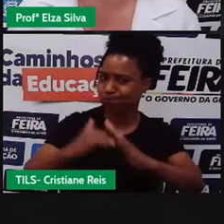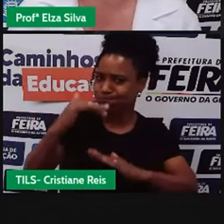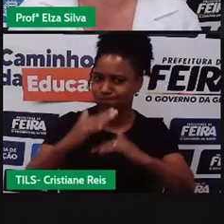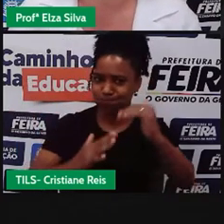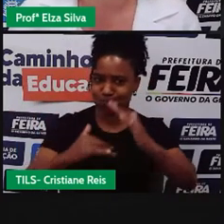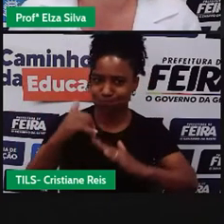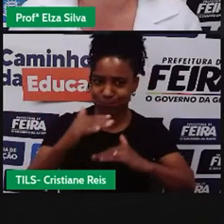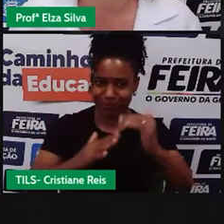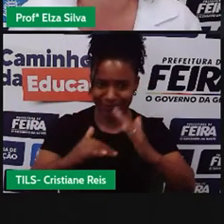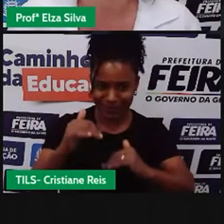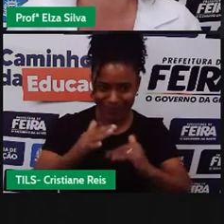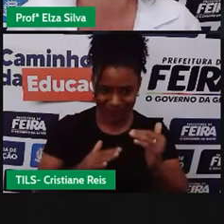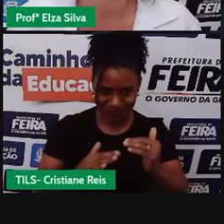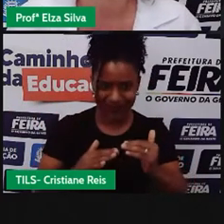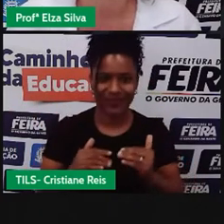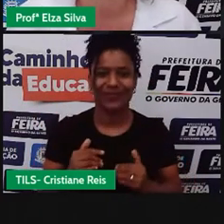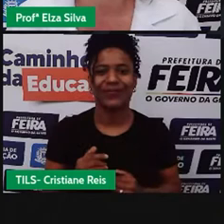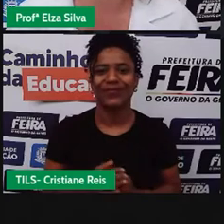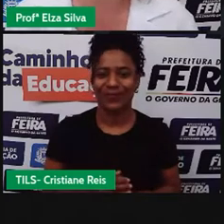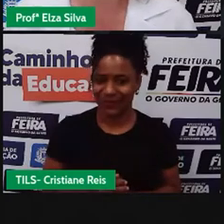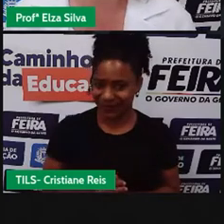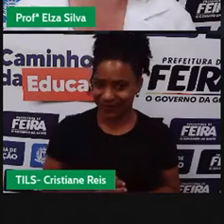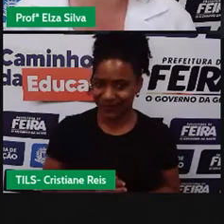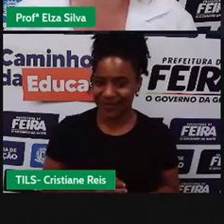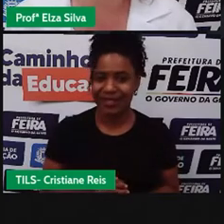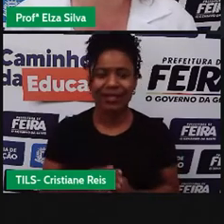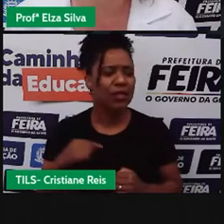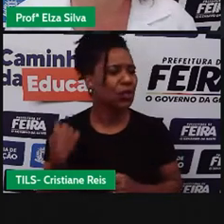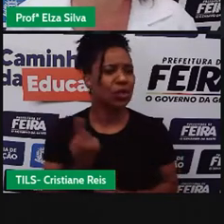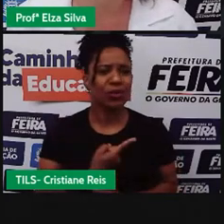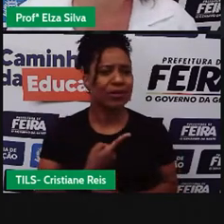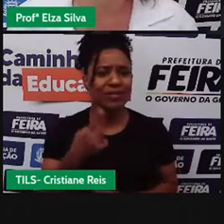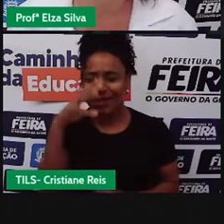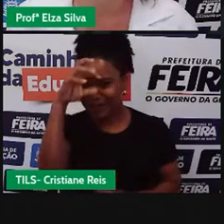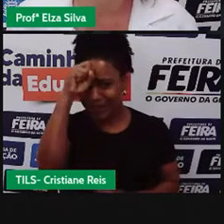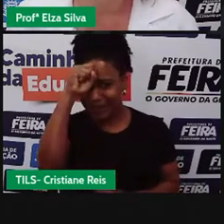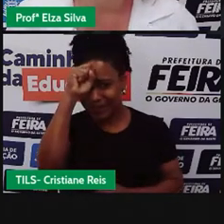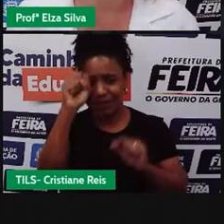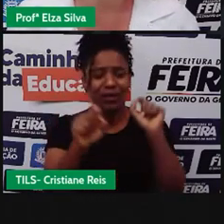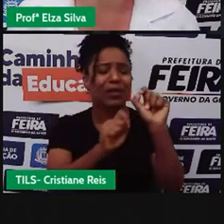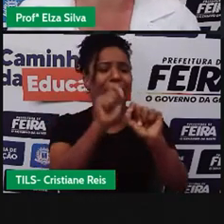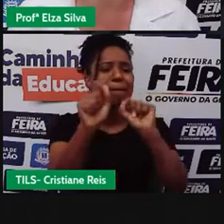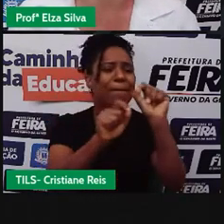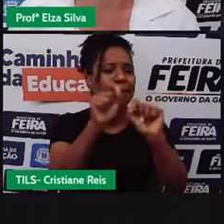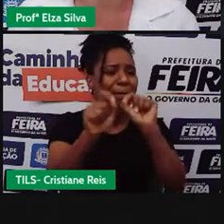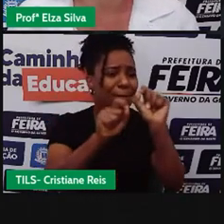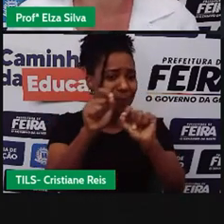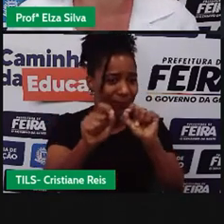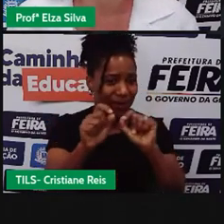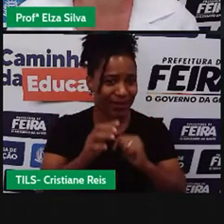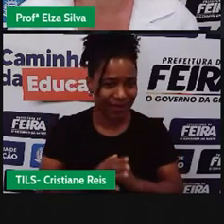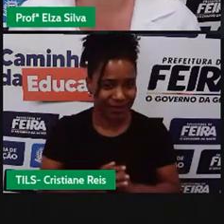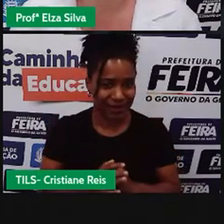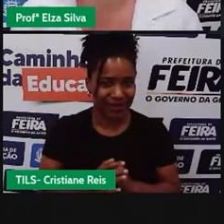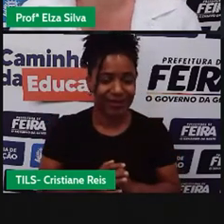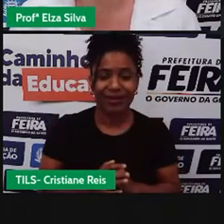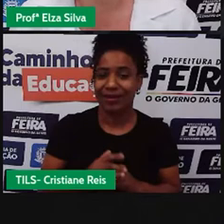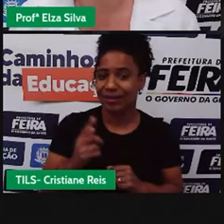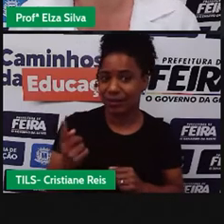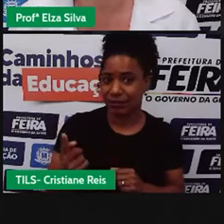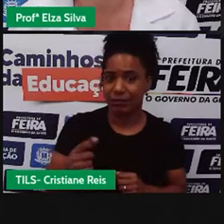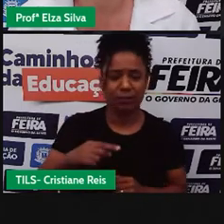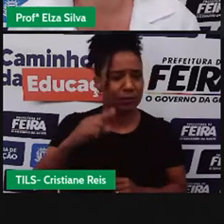What are we going to learn today? O que nós vamos aprender hoje? Nós vamos expressar ideias